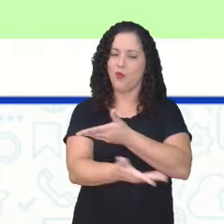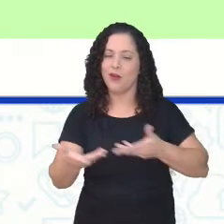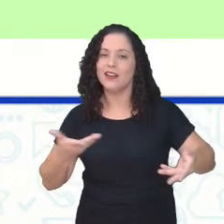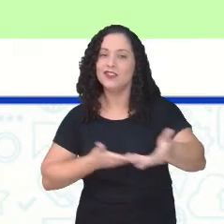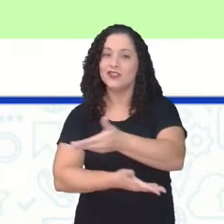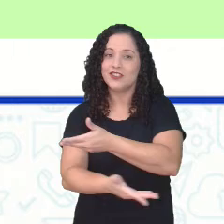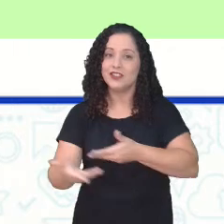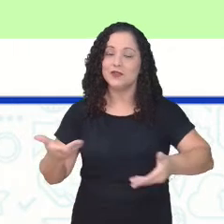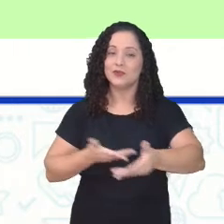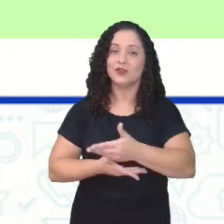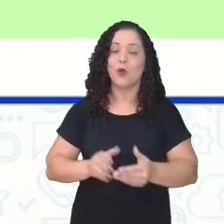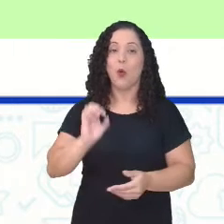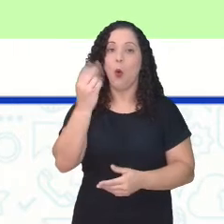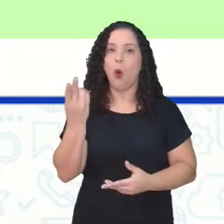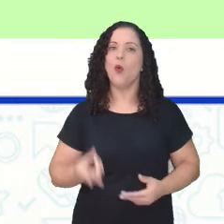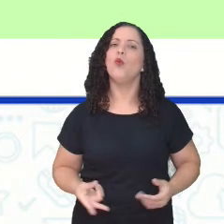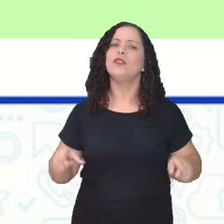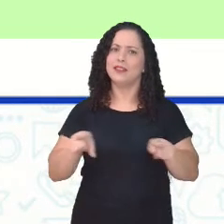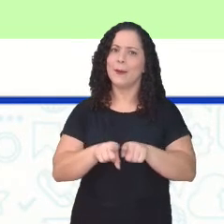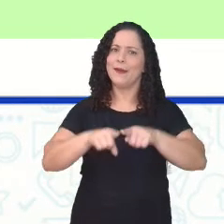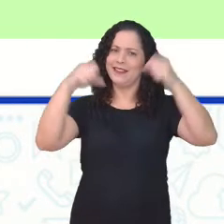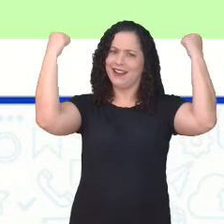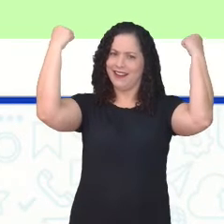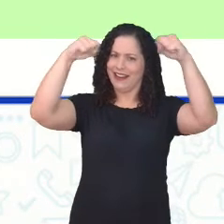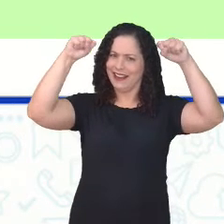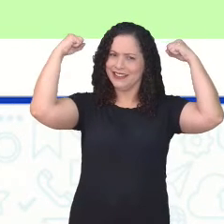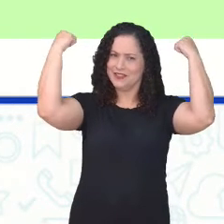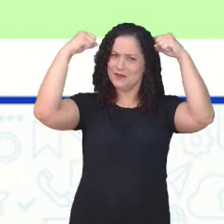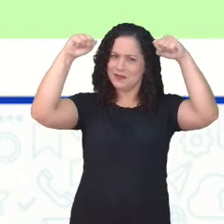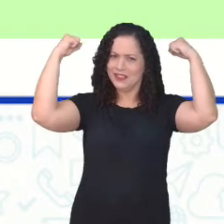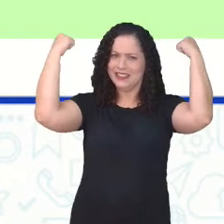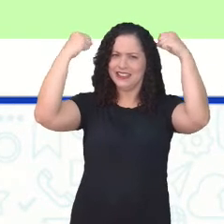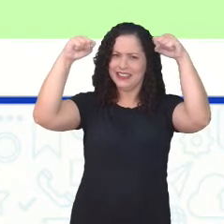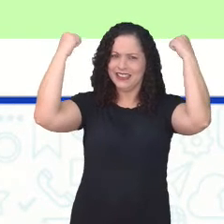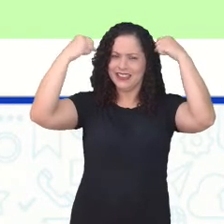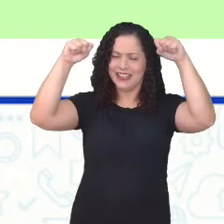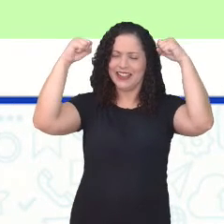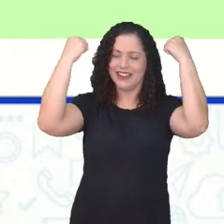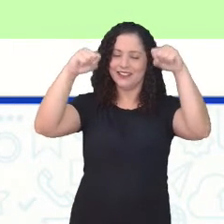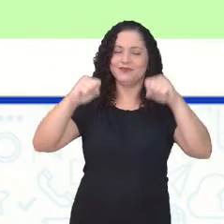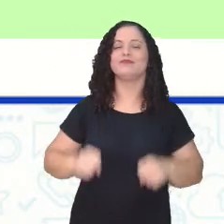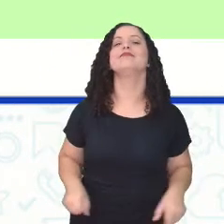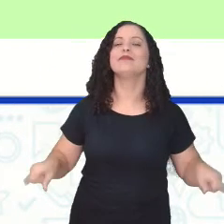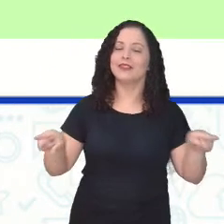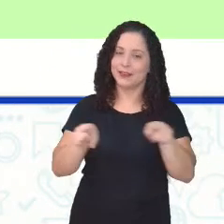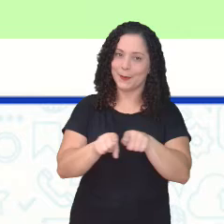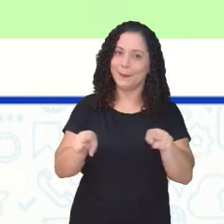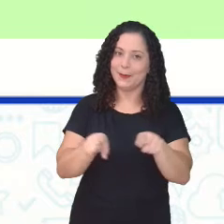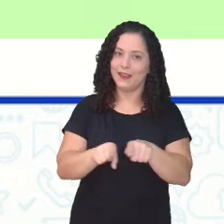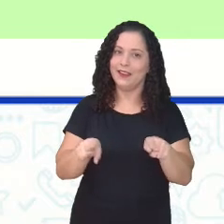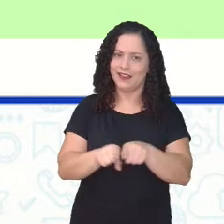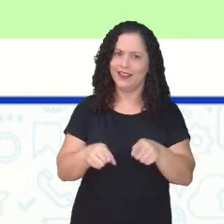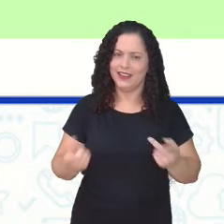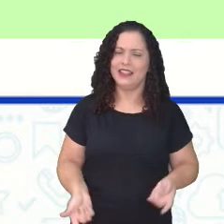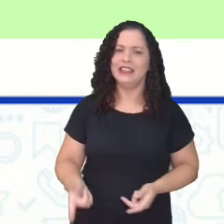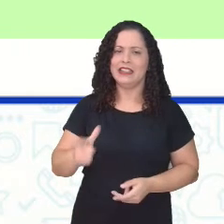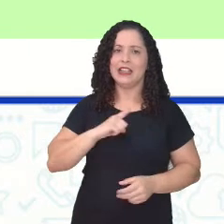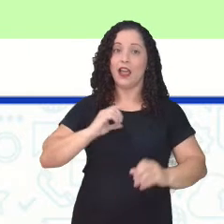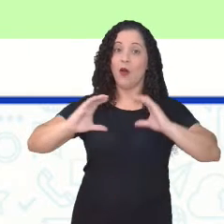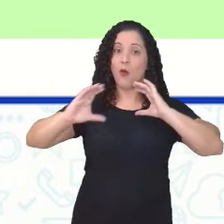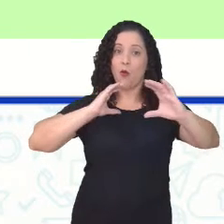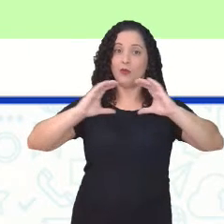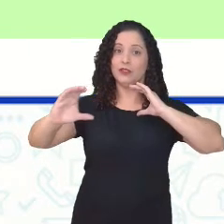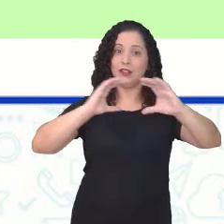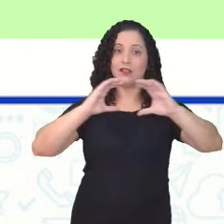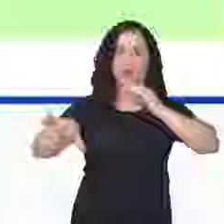Quando estamos lá na academia, não é? Nós também estamos nos comunicando com